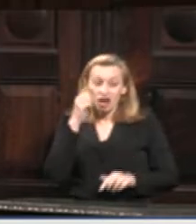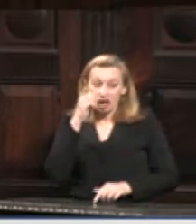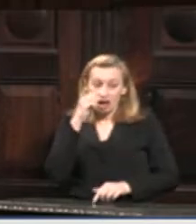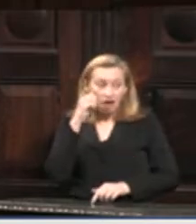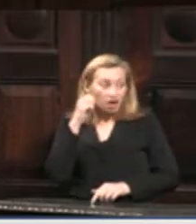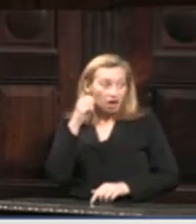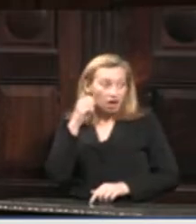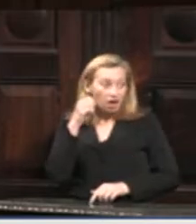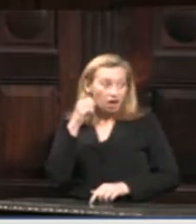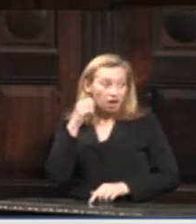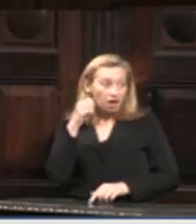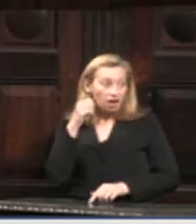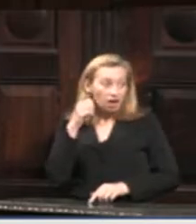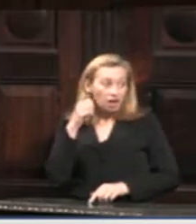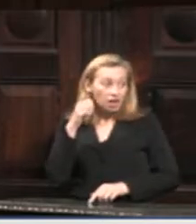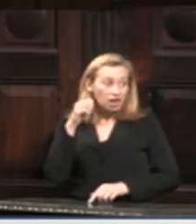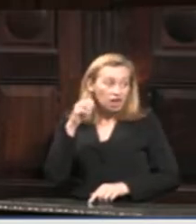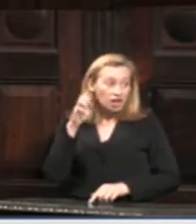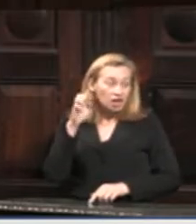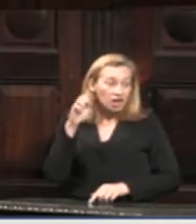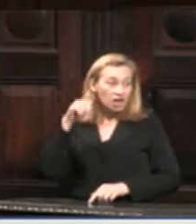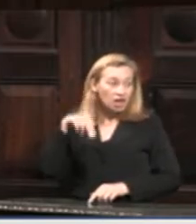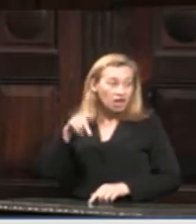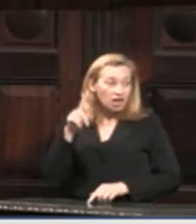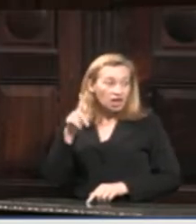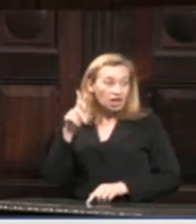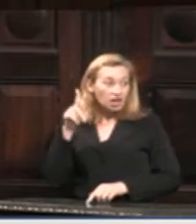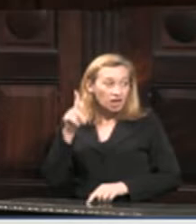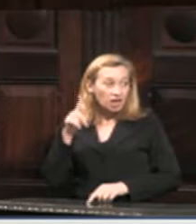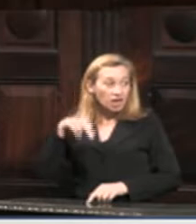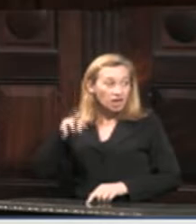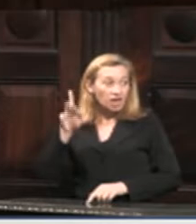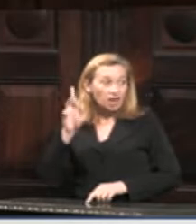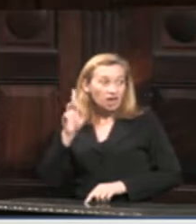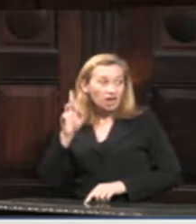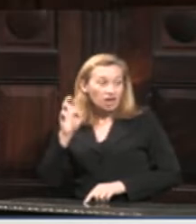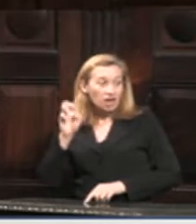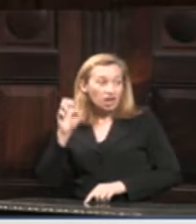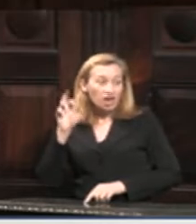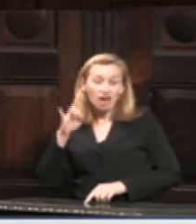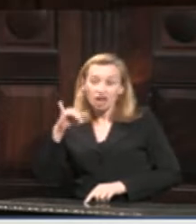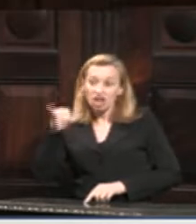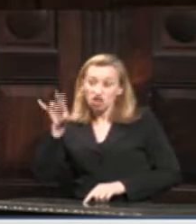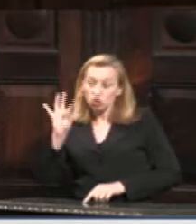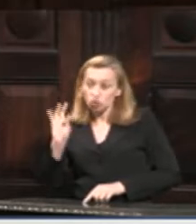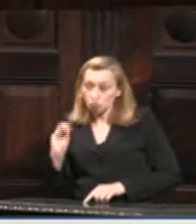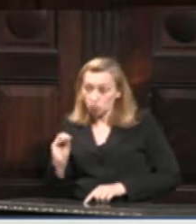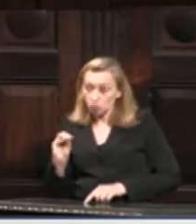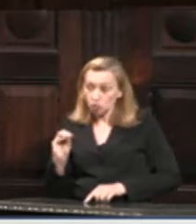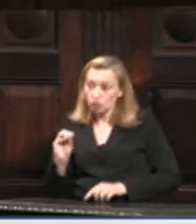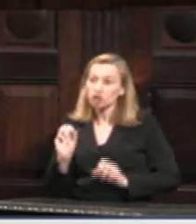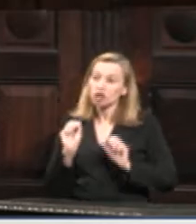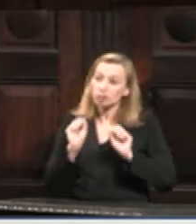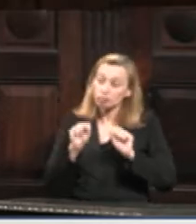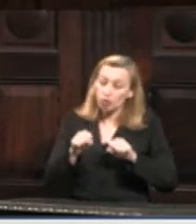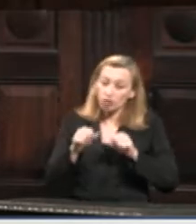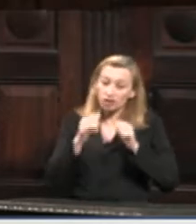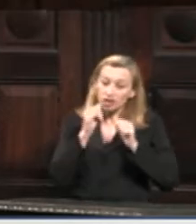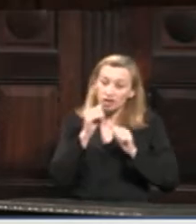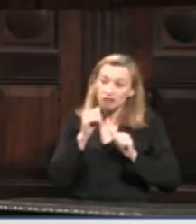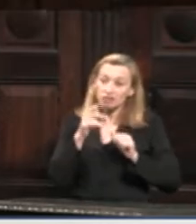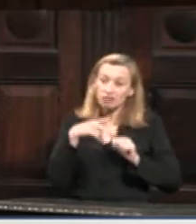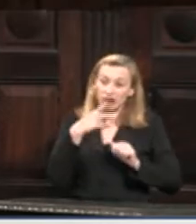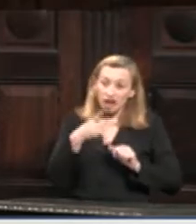do direito, inquérito é a fase anterior, que pode virar uma denúncia, que depois pode virar um processo. Está falando com